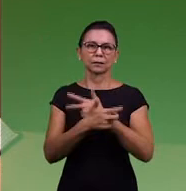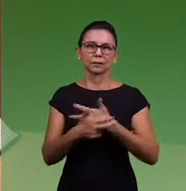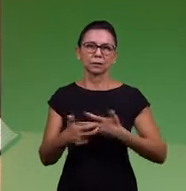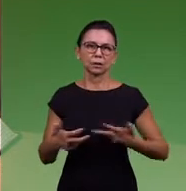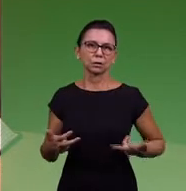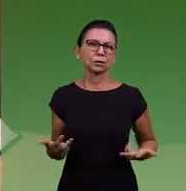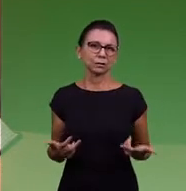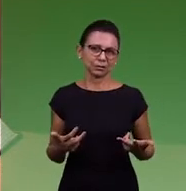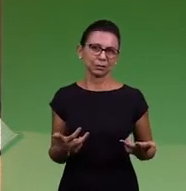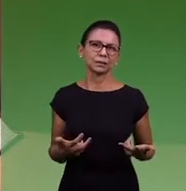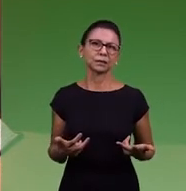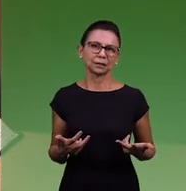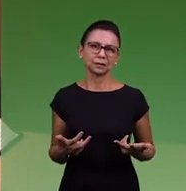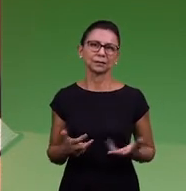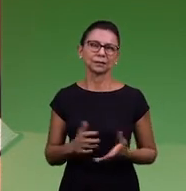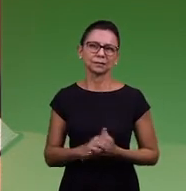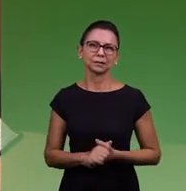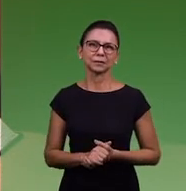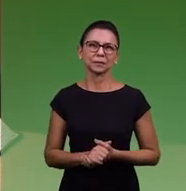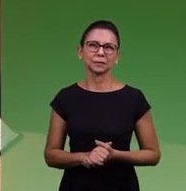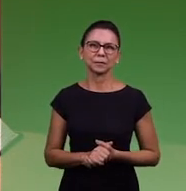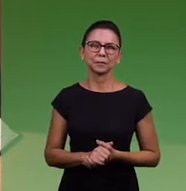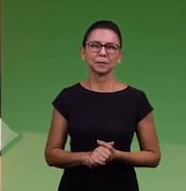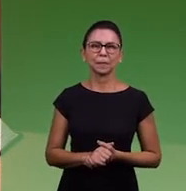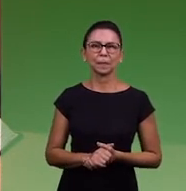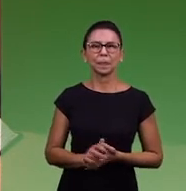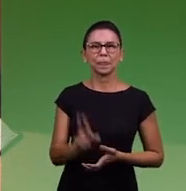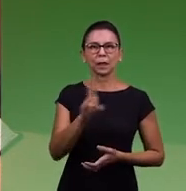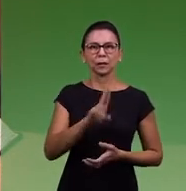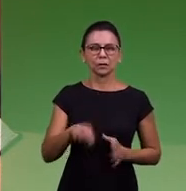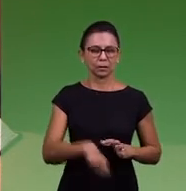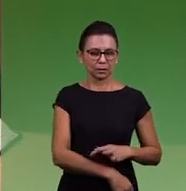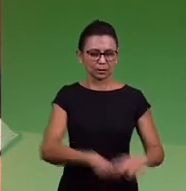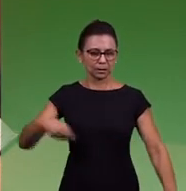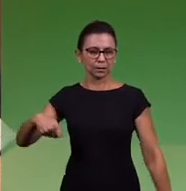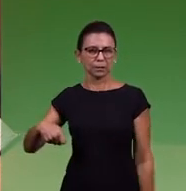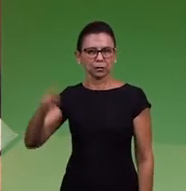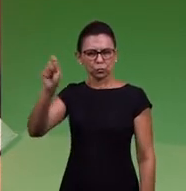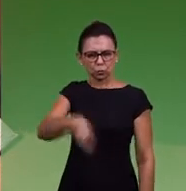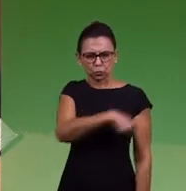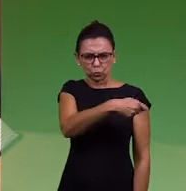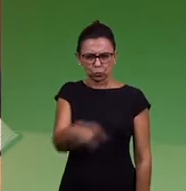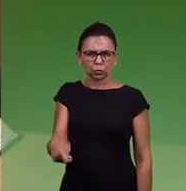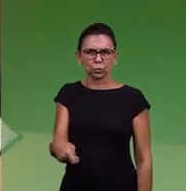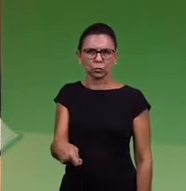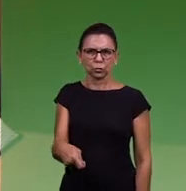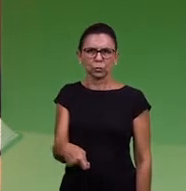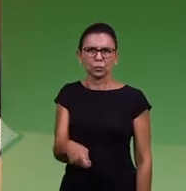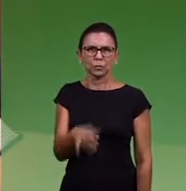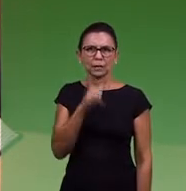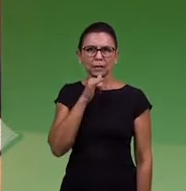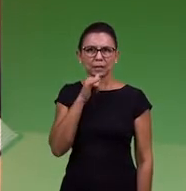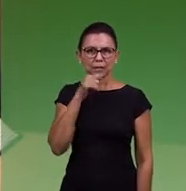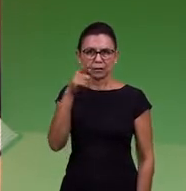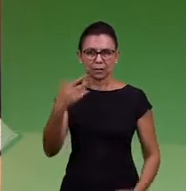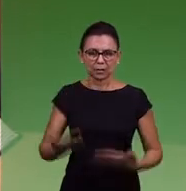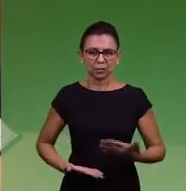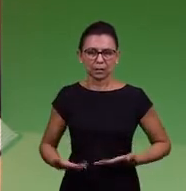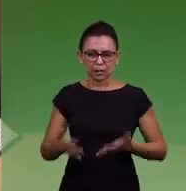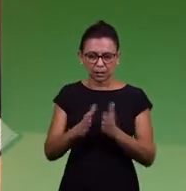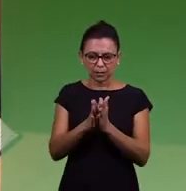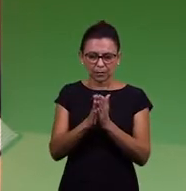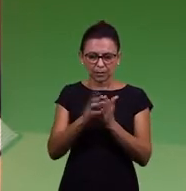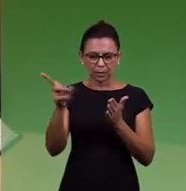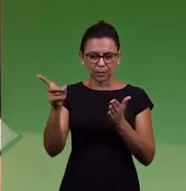coisas. Então, a palavra. E aqui é usada a espada, destros na espada. O servo abriu a palavra, entendeu o que o Senhor